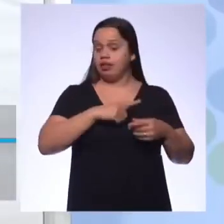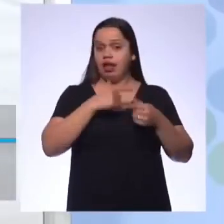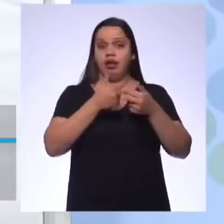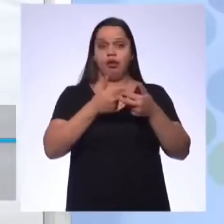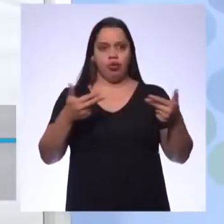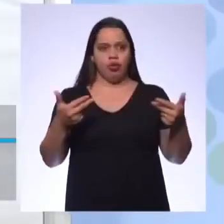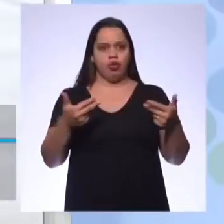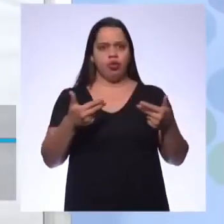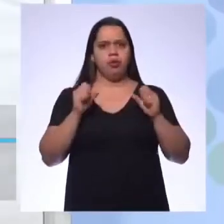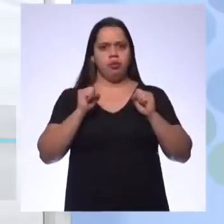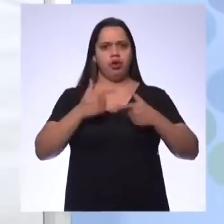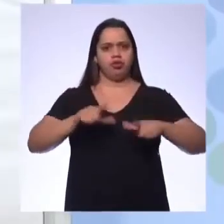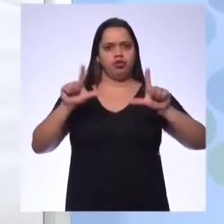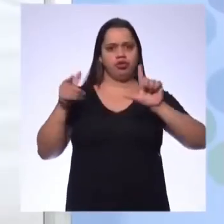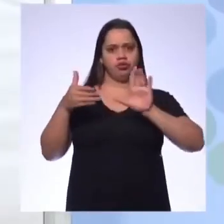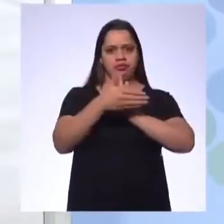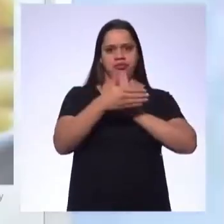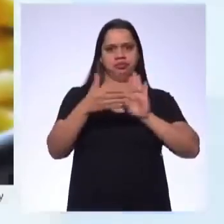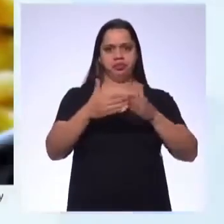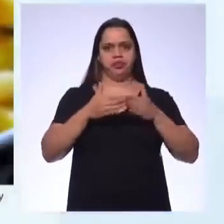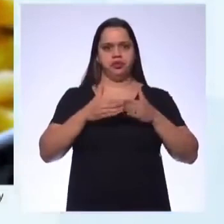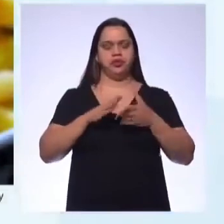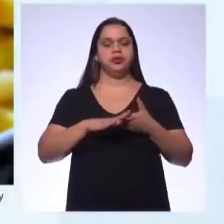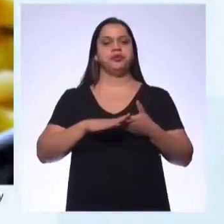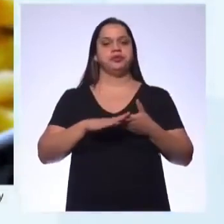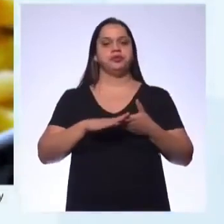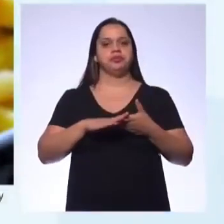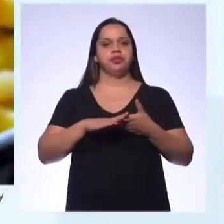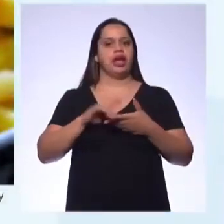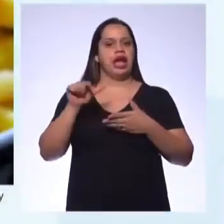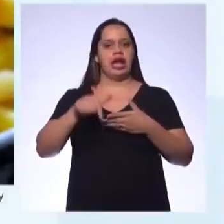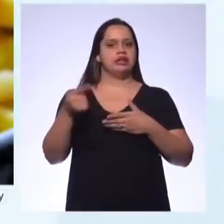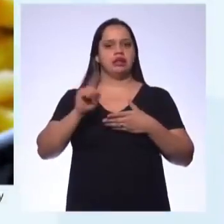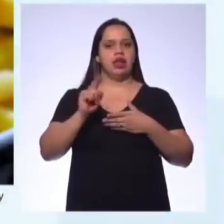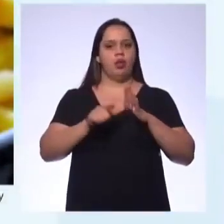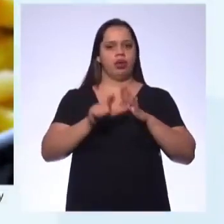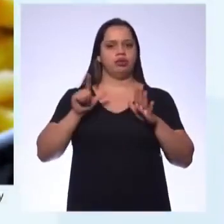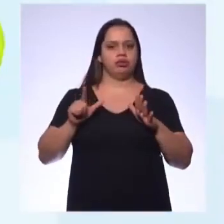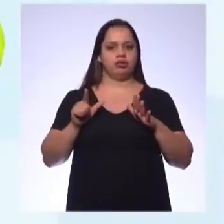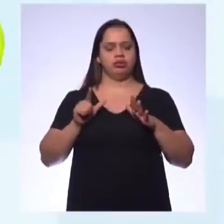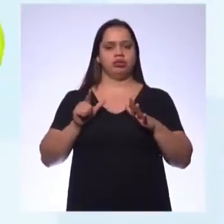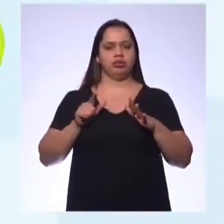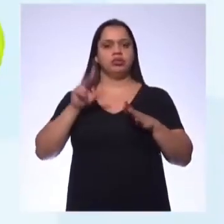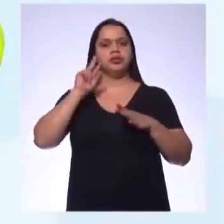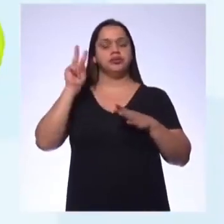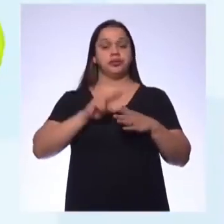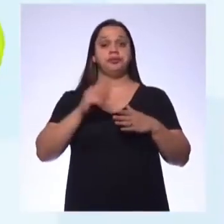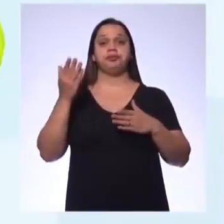não sei se... Pode passar o slide? Eu não sei... Não esse, o outro anterior.